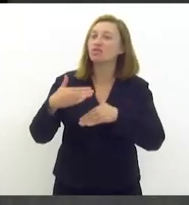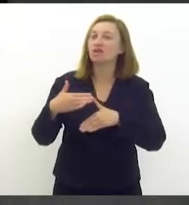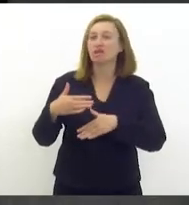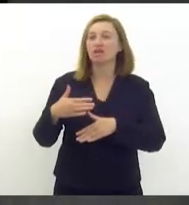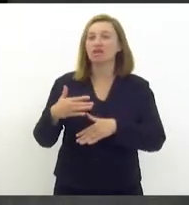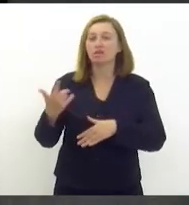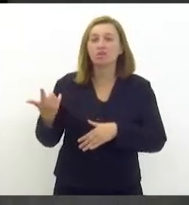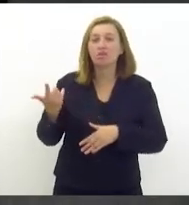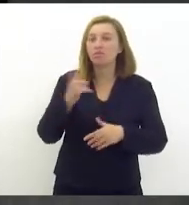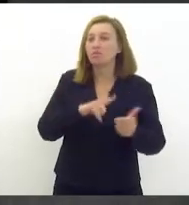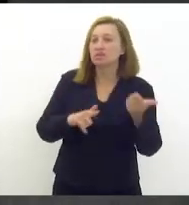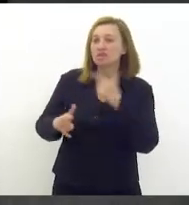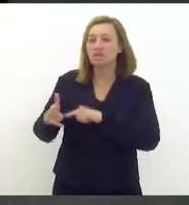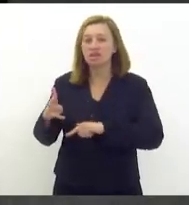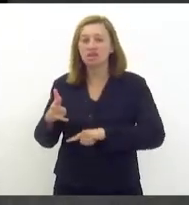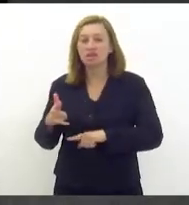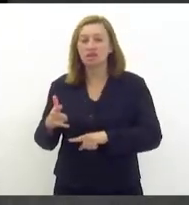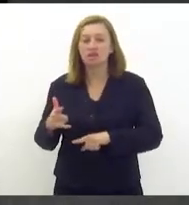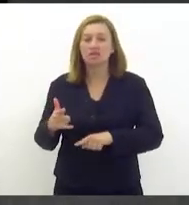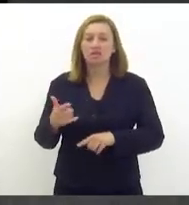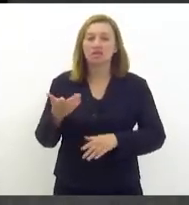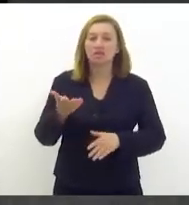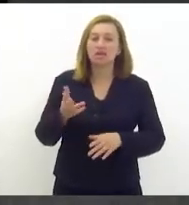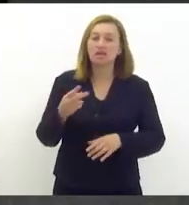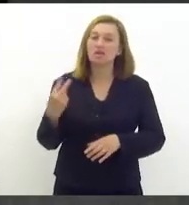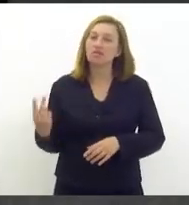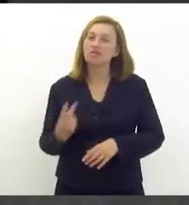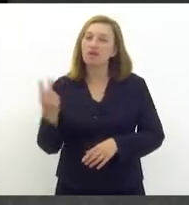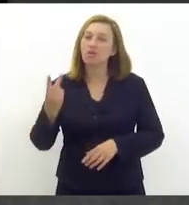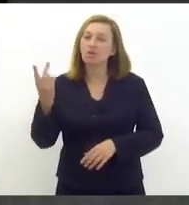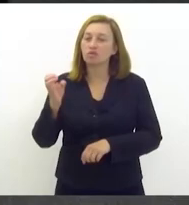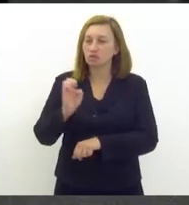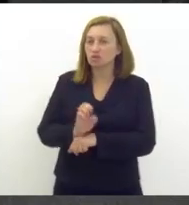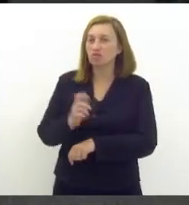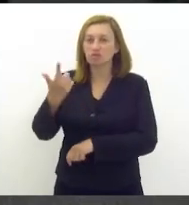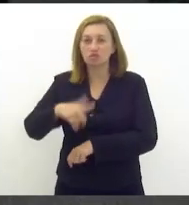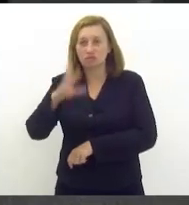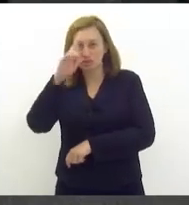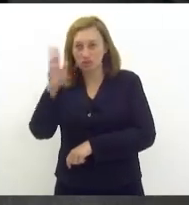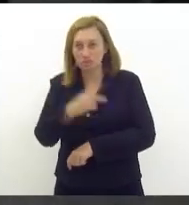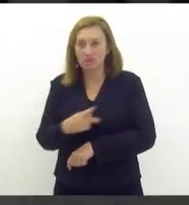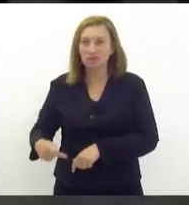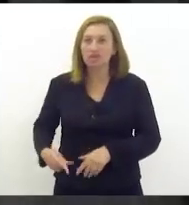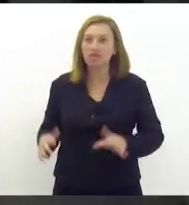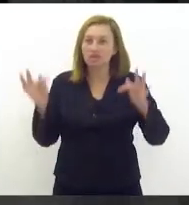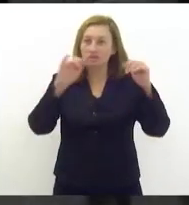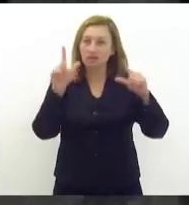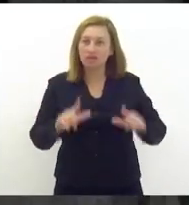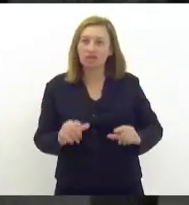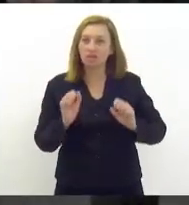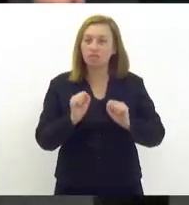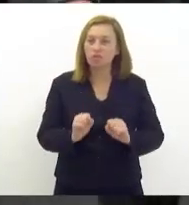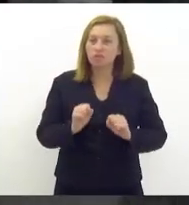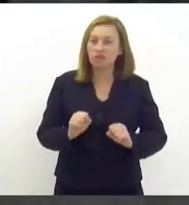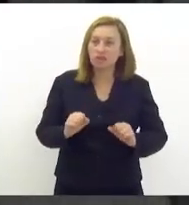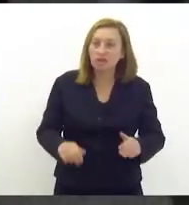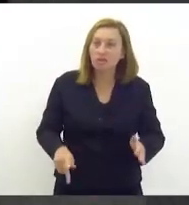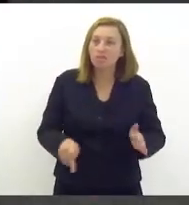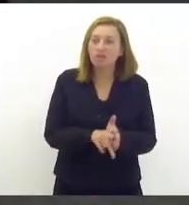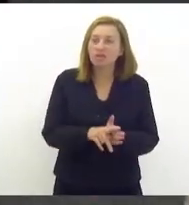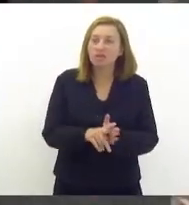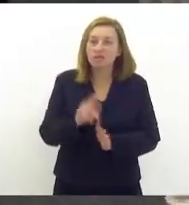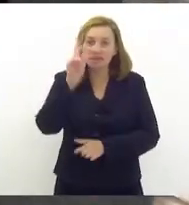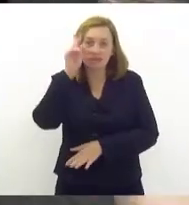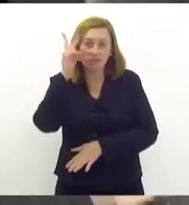mais zelo e cuidado do Estado então mais uma vez Presidente eu fico muito feliz de poder fazer parte dessa história